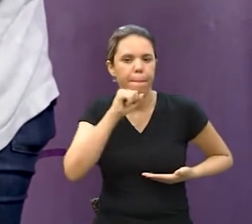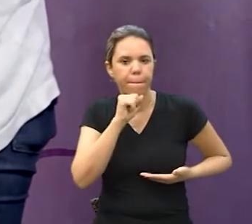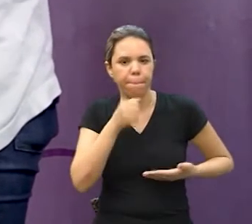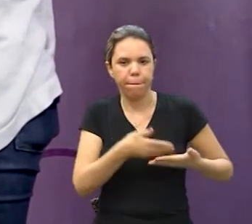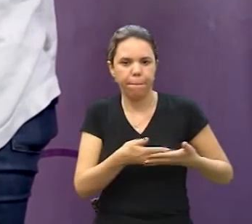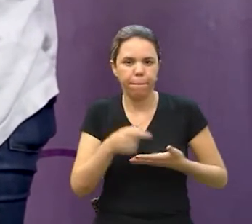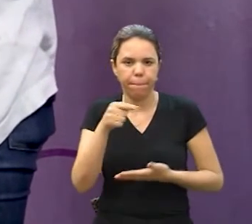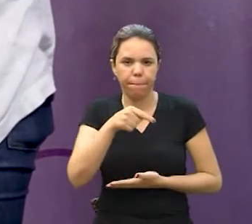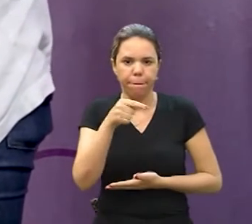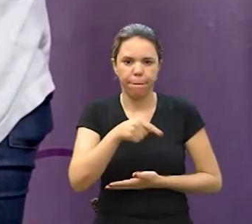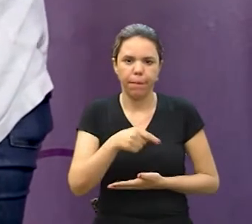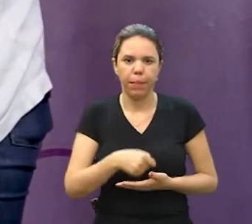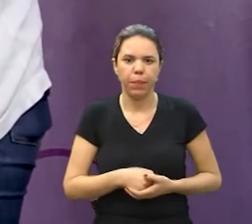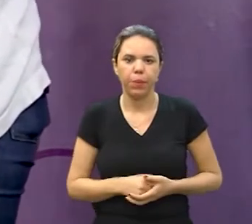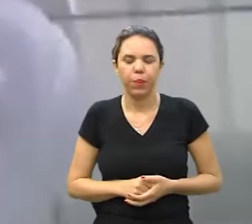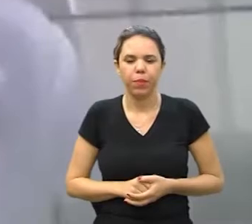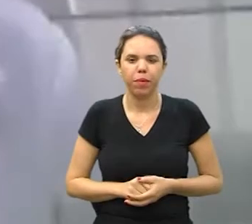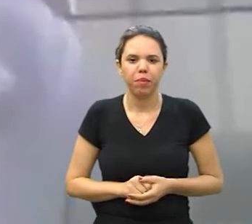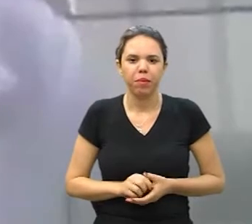amamentação para a mãe e para o bebê.